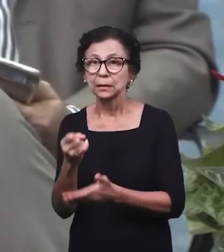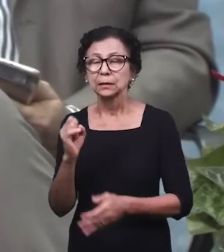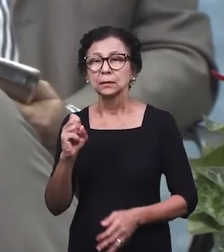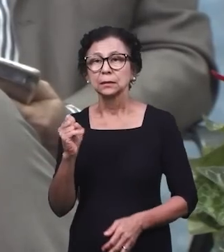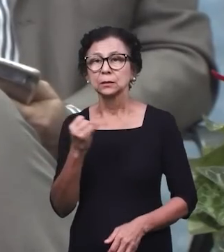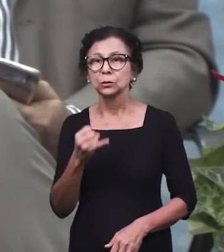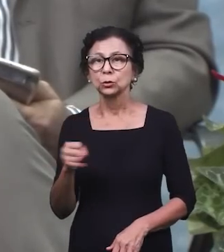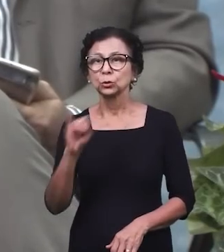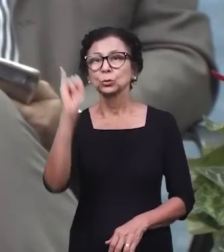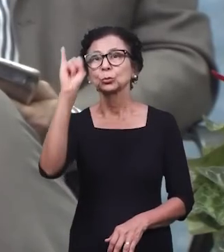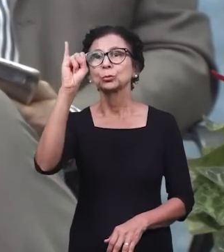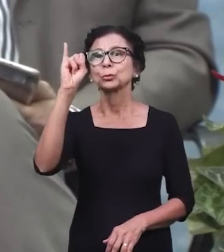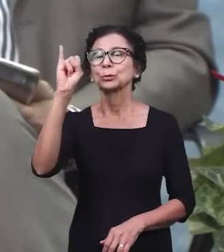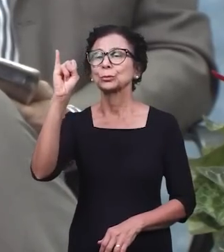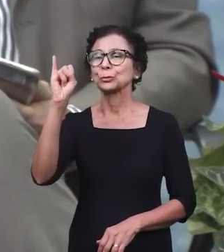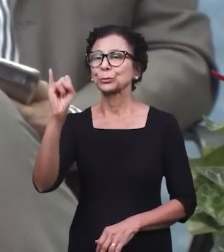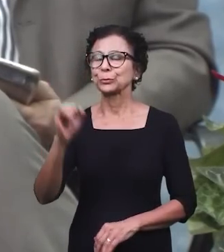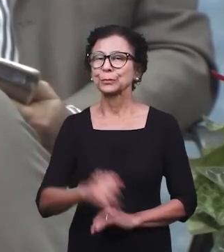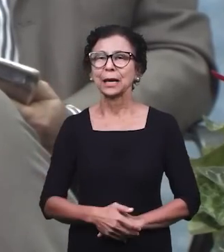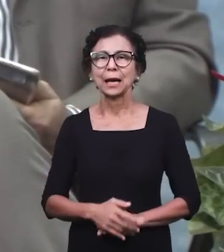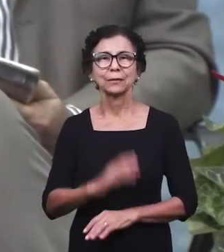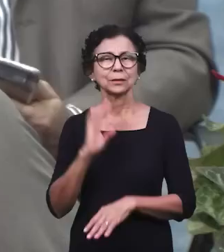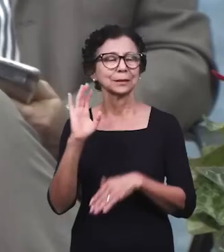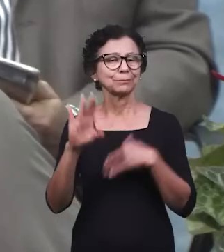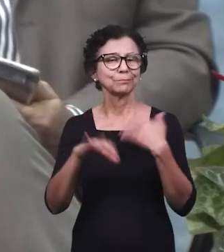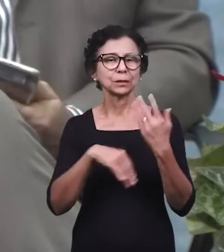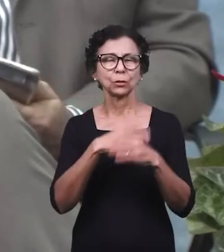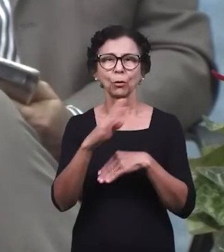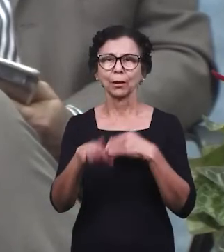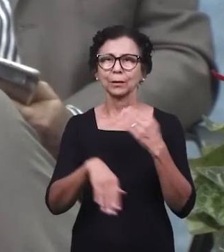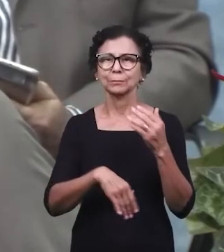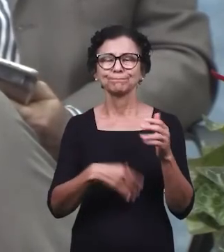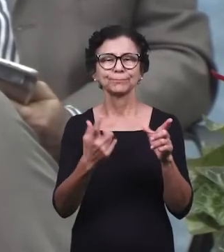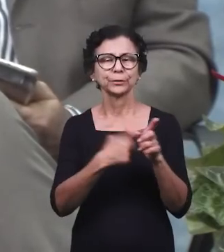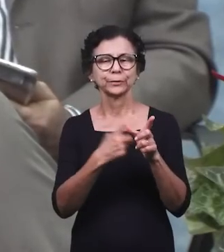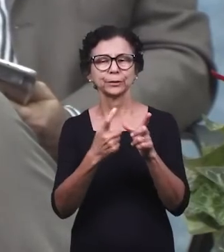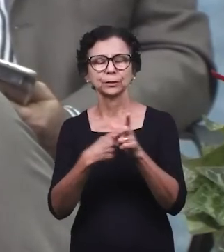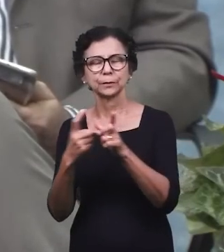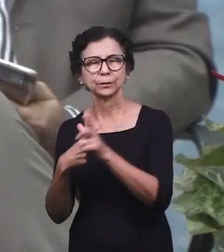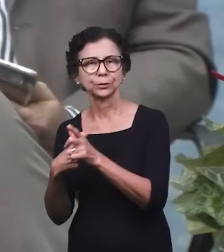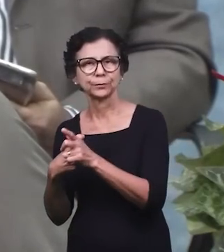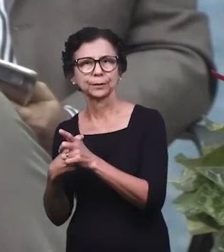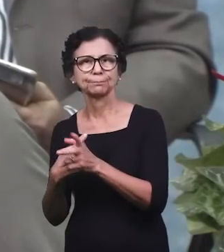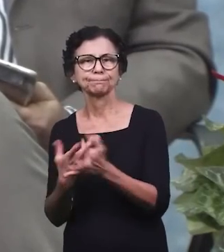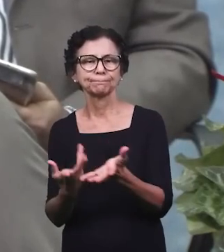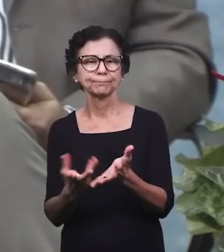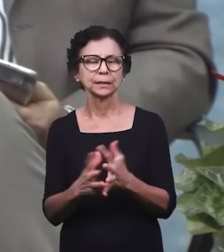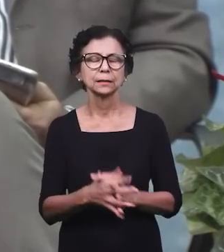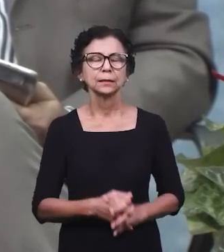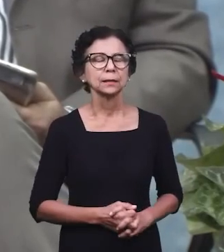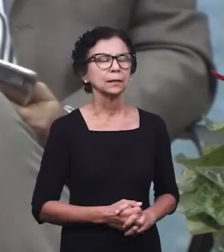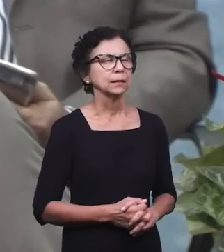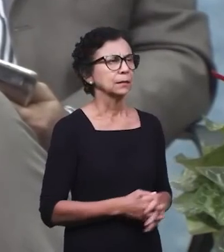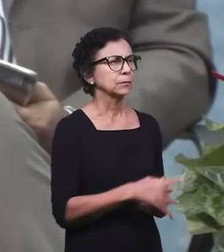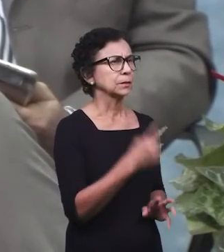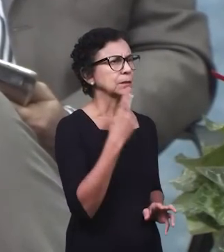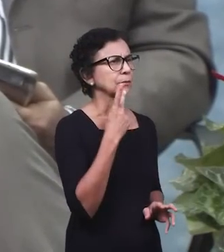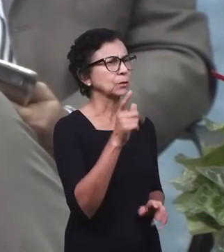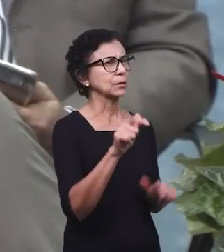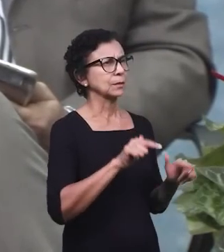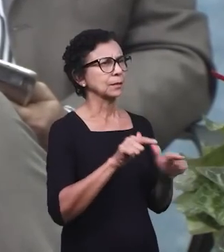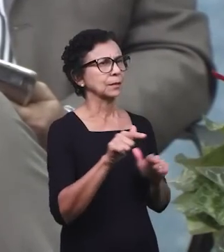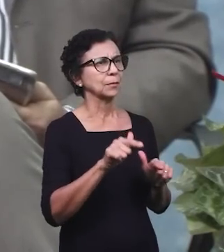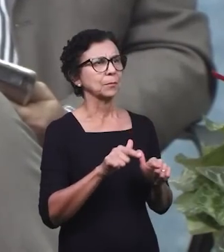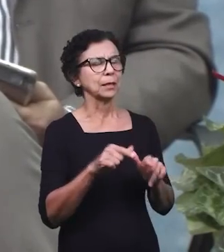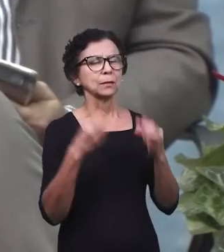de neve que pode trazer um desgaste muito grande. É muito fácil comprar cartão de crédito. Júlio, você falou que você trabalha com planejamento de marketing.